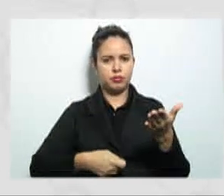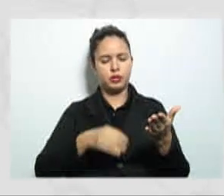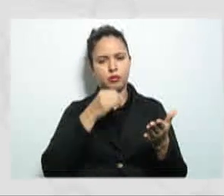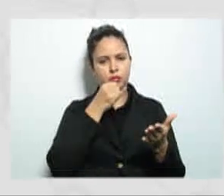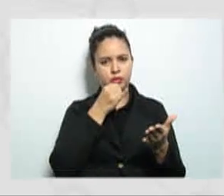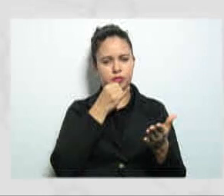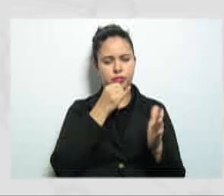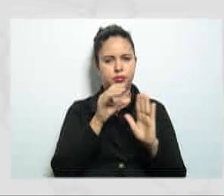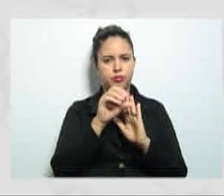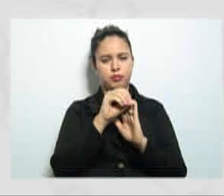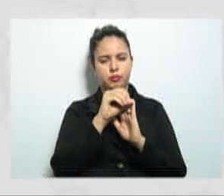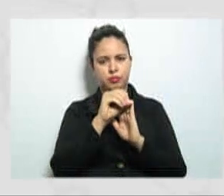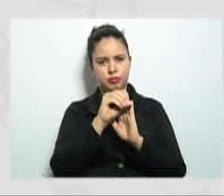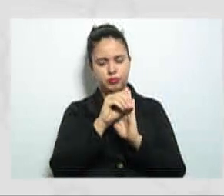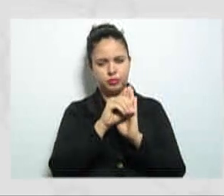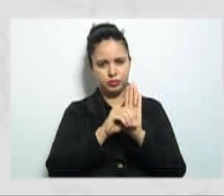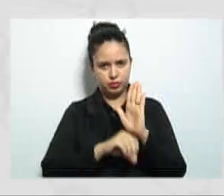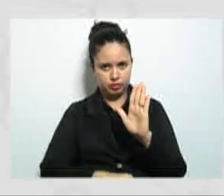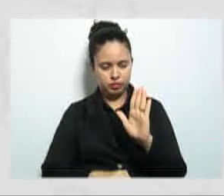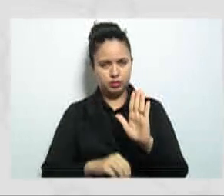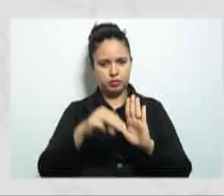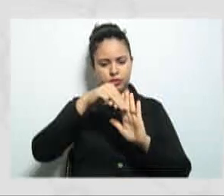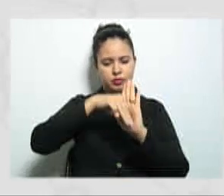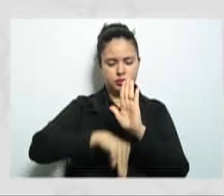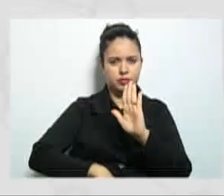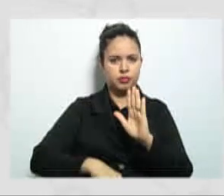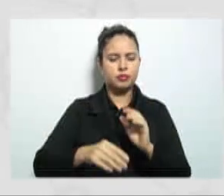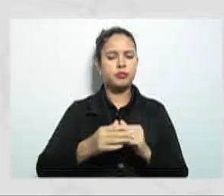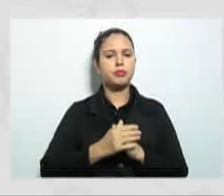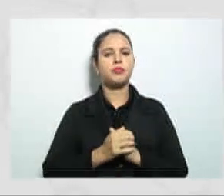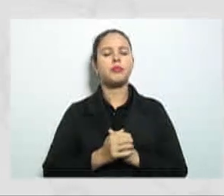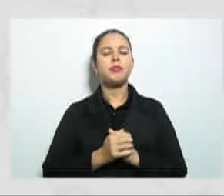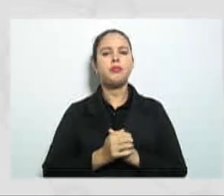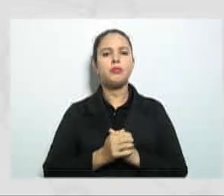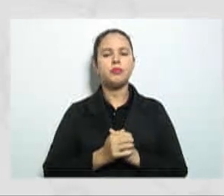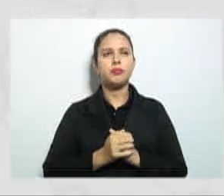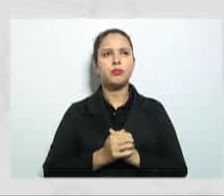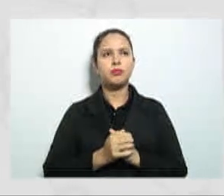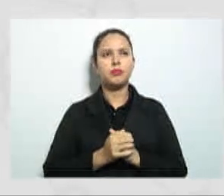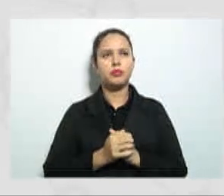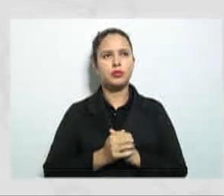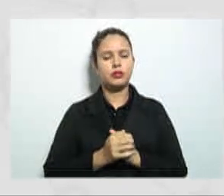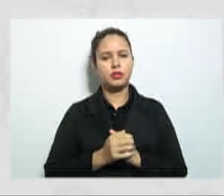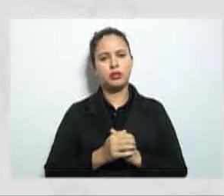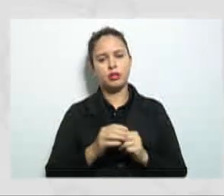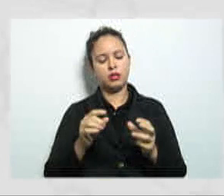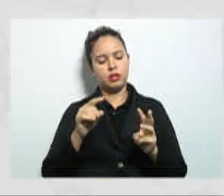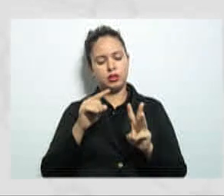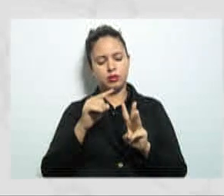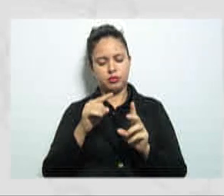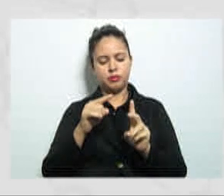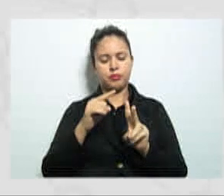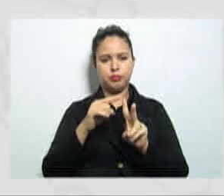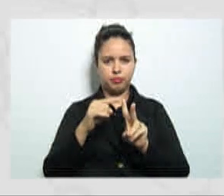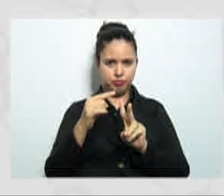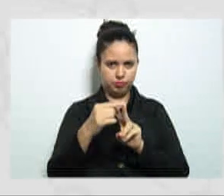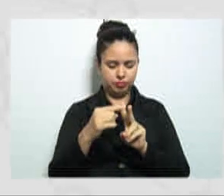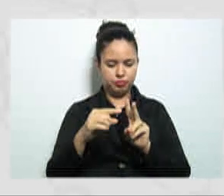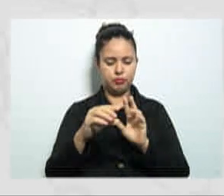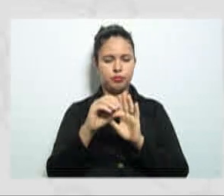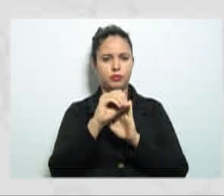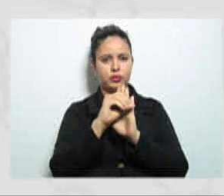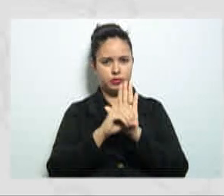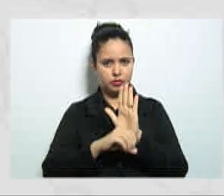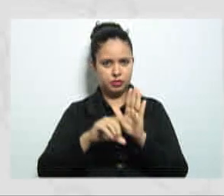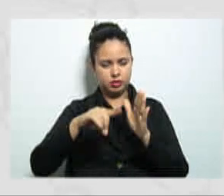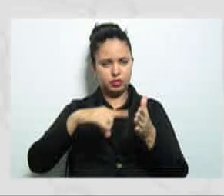e o memorando. O ofício e o memorando diferem-se apenas pela finalidade, mas possuem a mesma forma. O ofício é